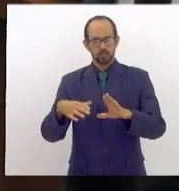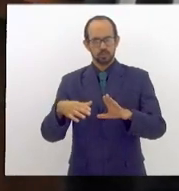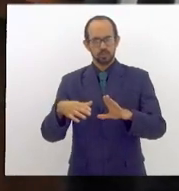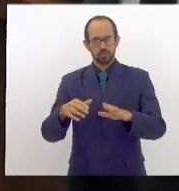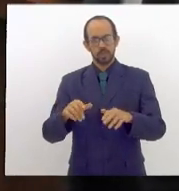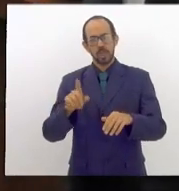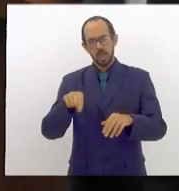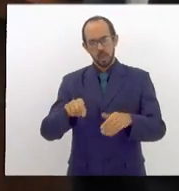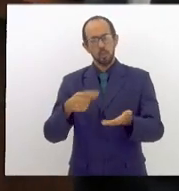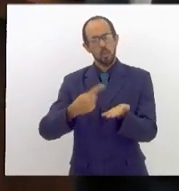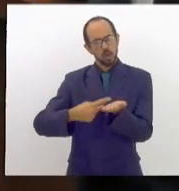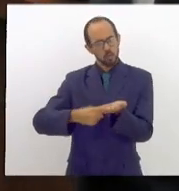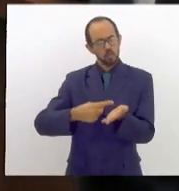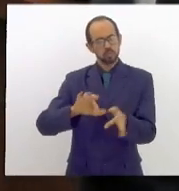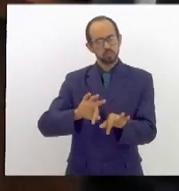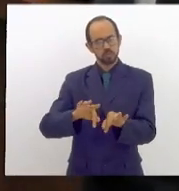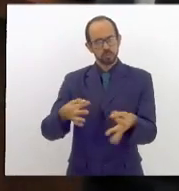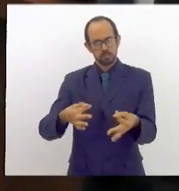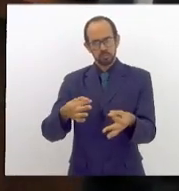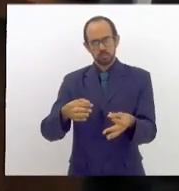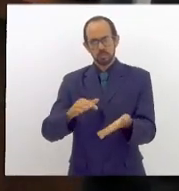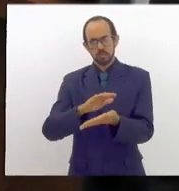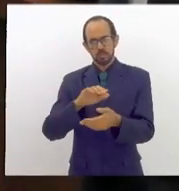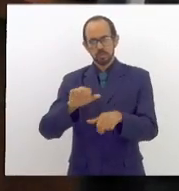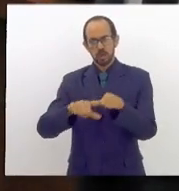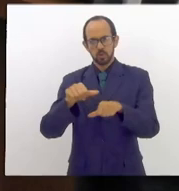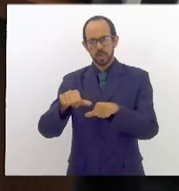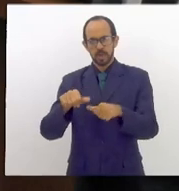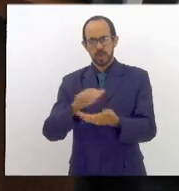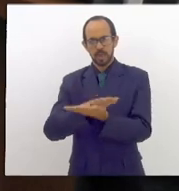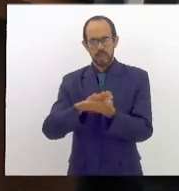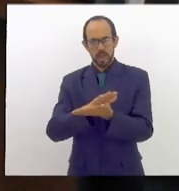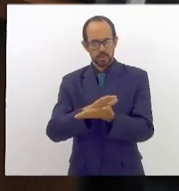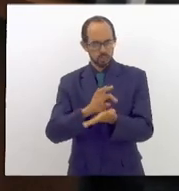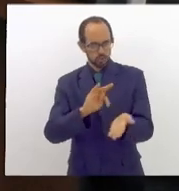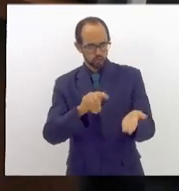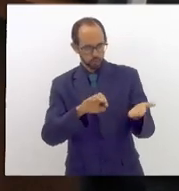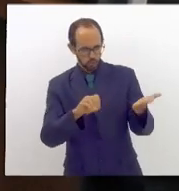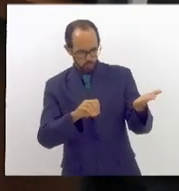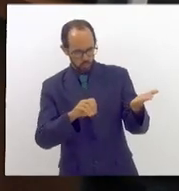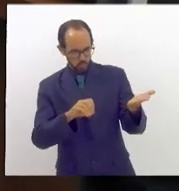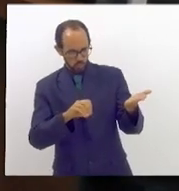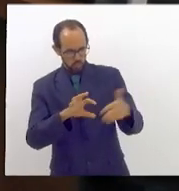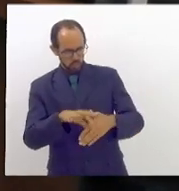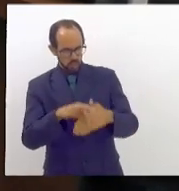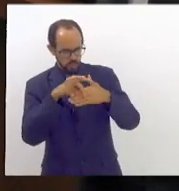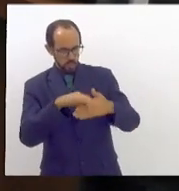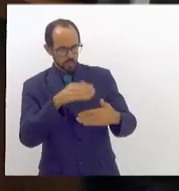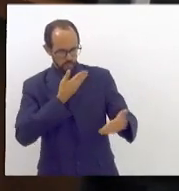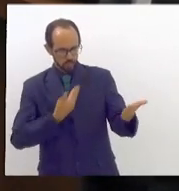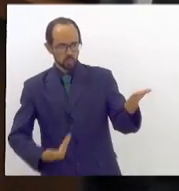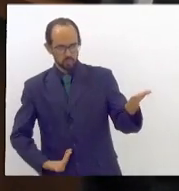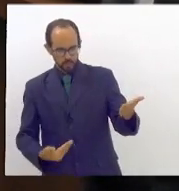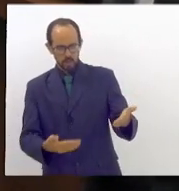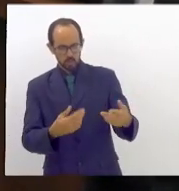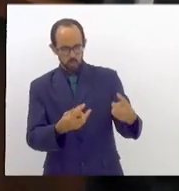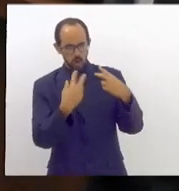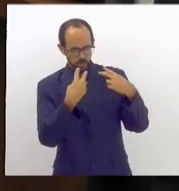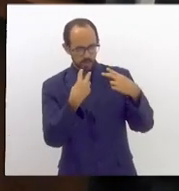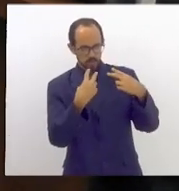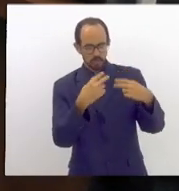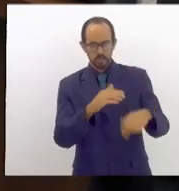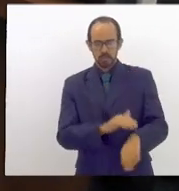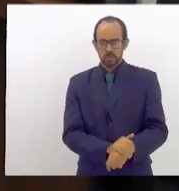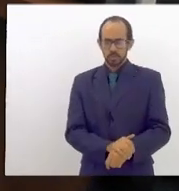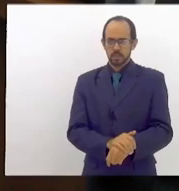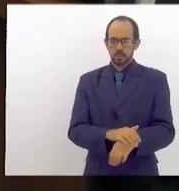relativamente simples né não altere nada Deputado Chico Machado líder do governo Deputado Chico Machado não altere nada